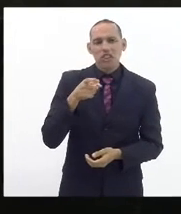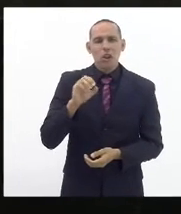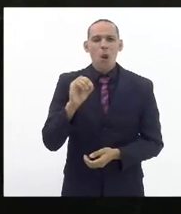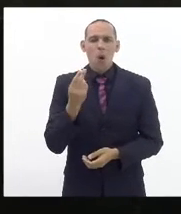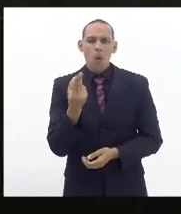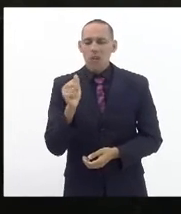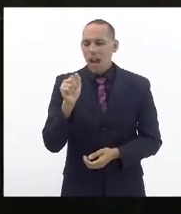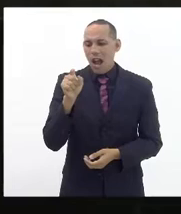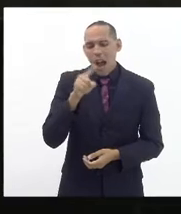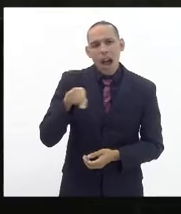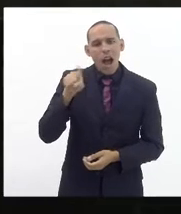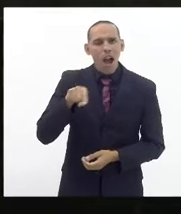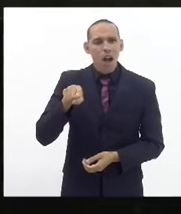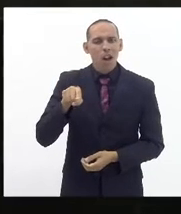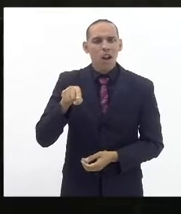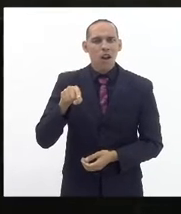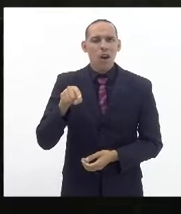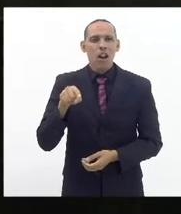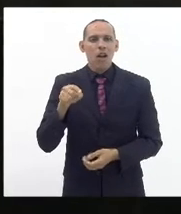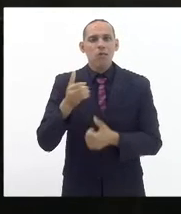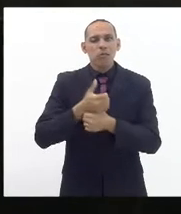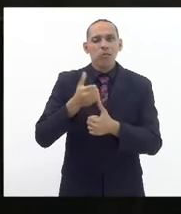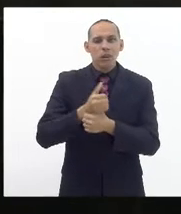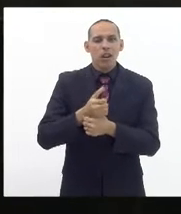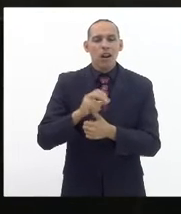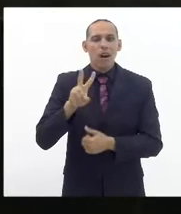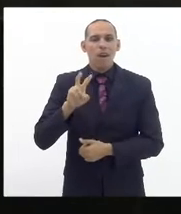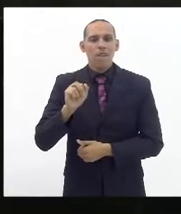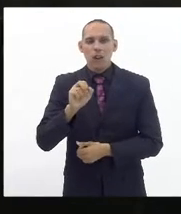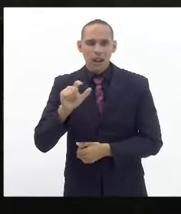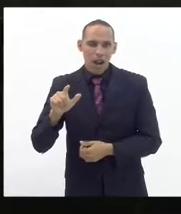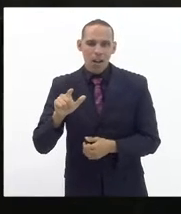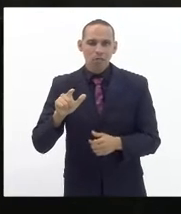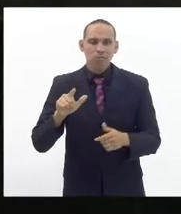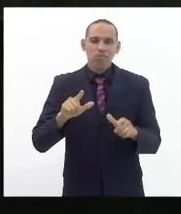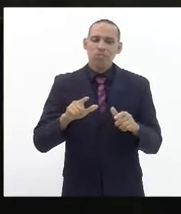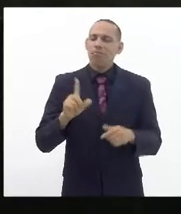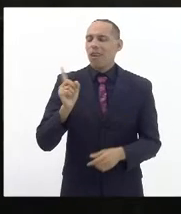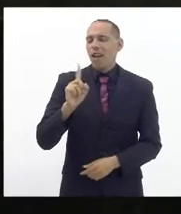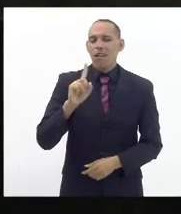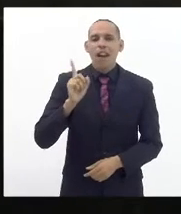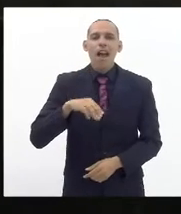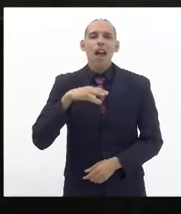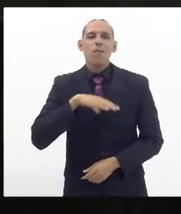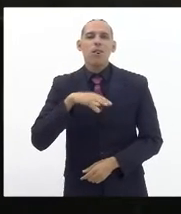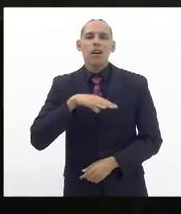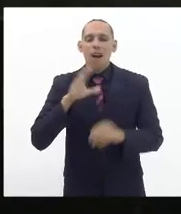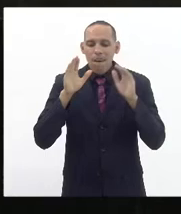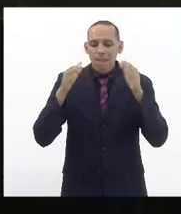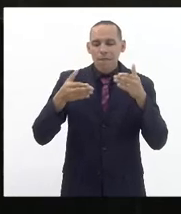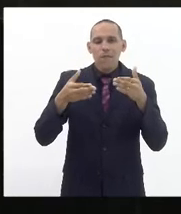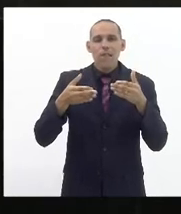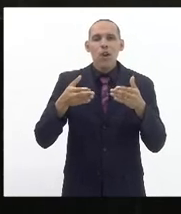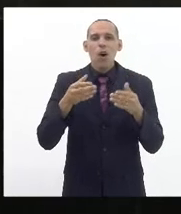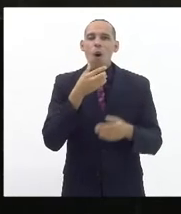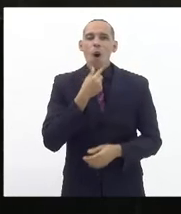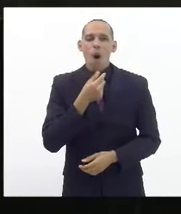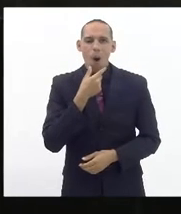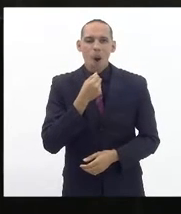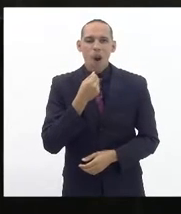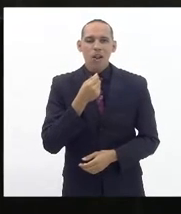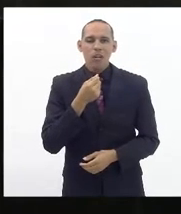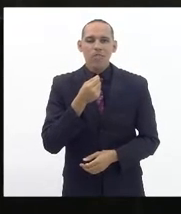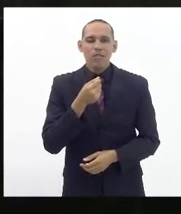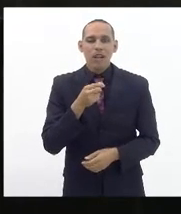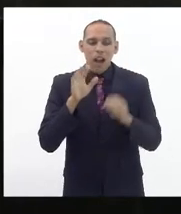arroba substituindo as vogais, mas eu estou falando de um português que é pautado prioritariamente nos homens e que isso orienta o